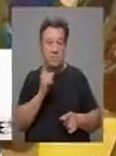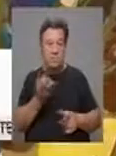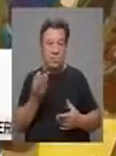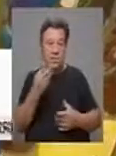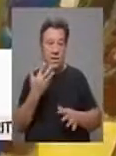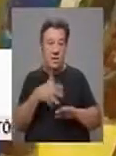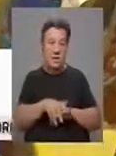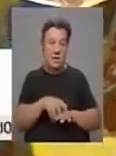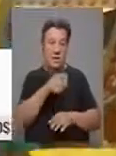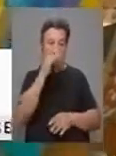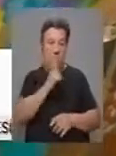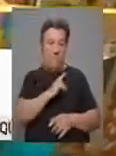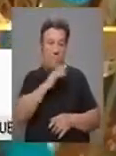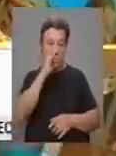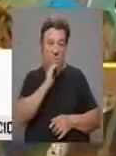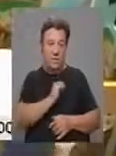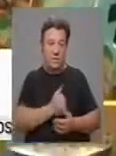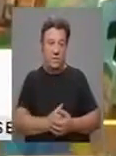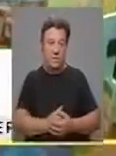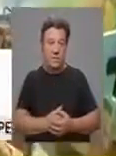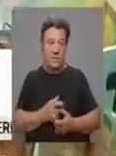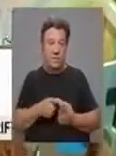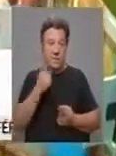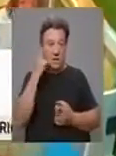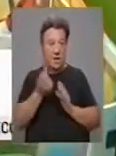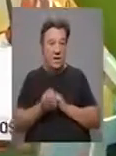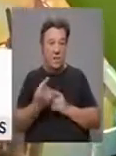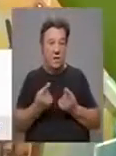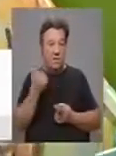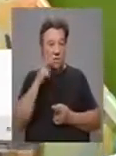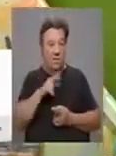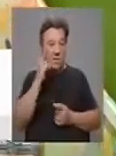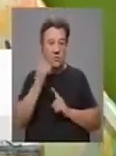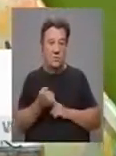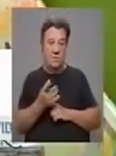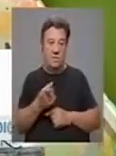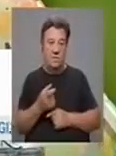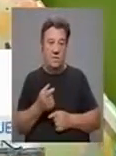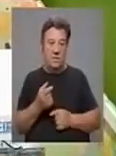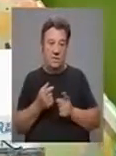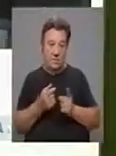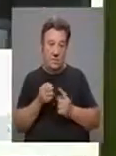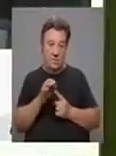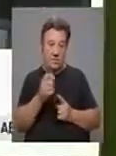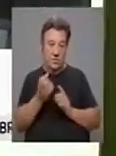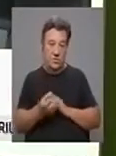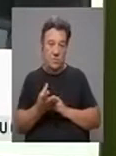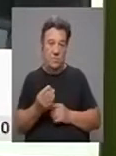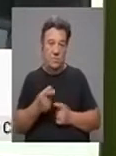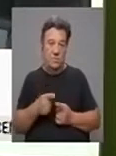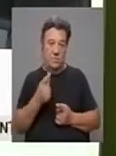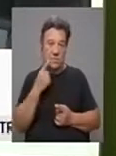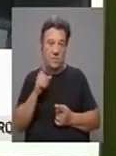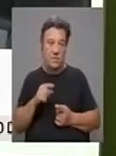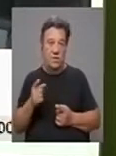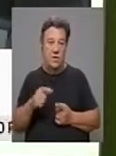integrar no próprio quarto. Em termos de criatividade, houve alguma coisa que o surpreendesse? Esse aspecto surpreendeu muito, e não outros também, a